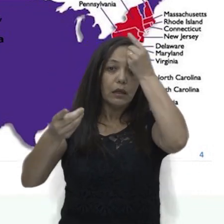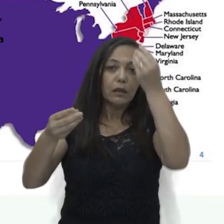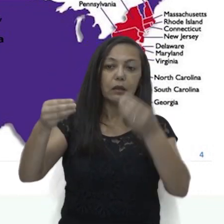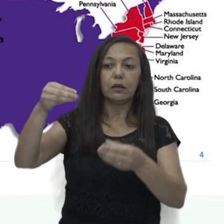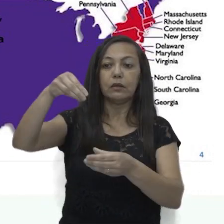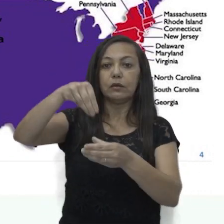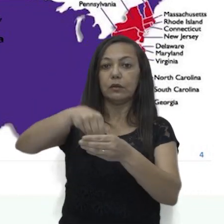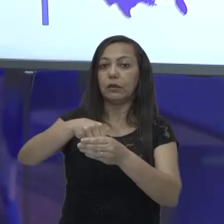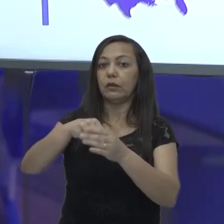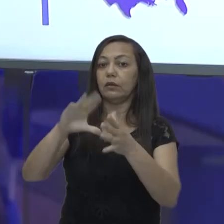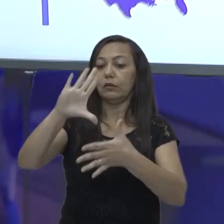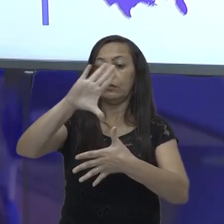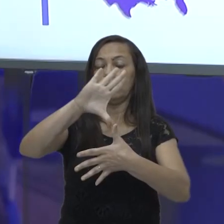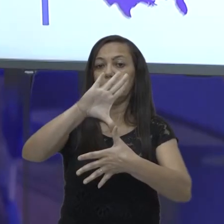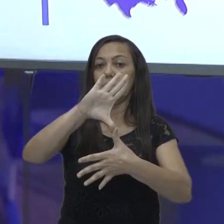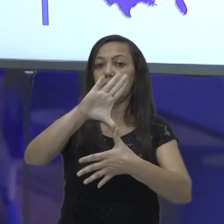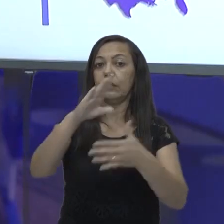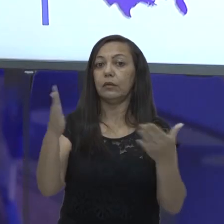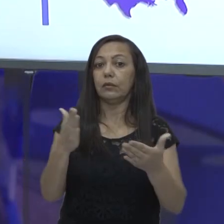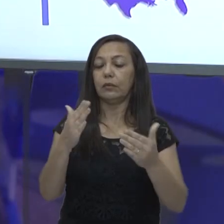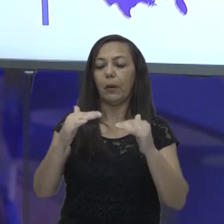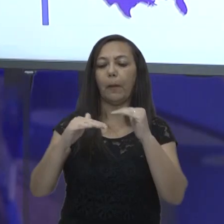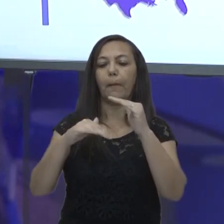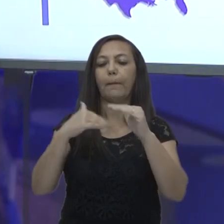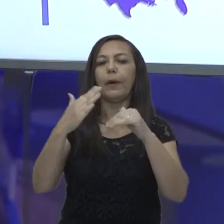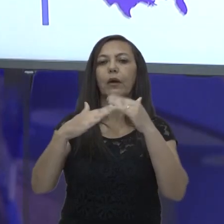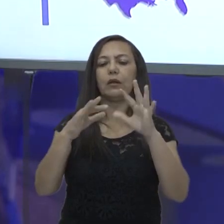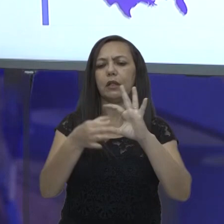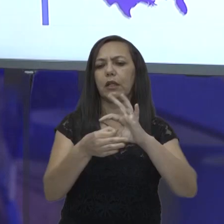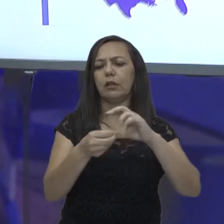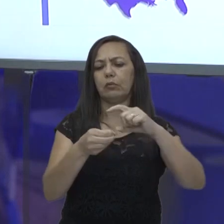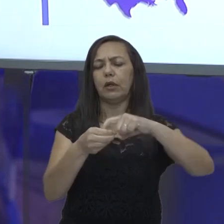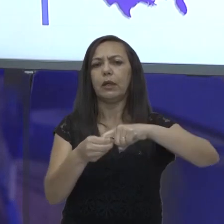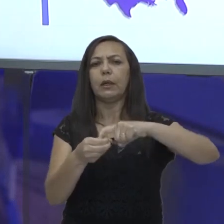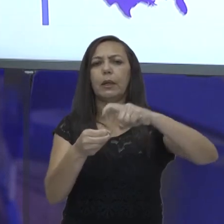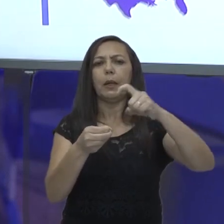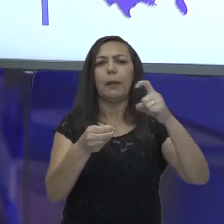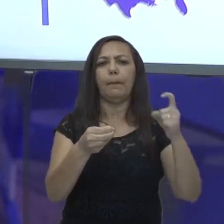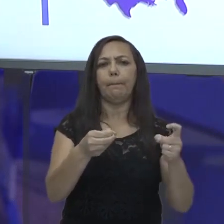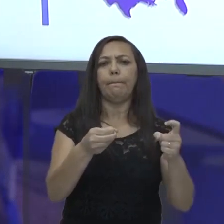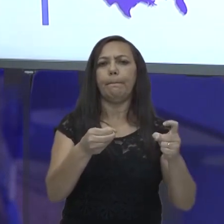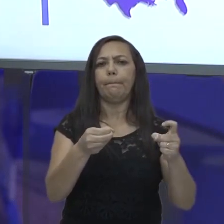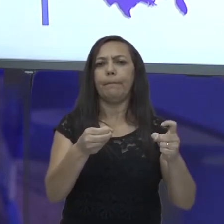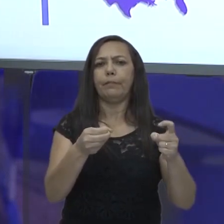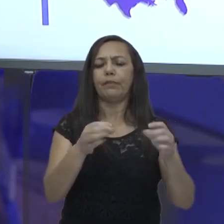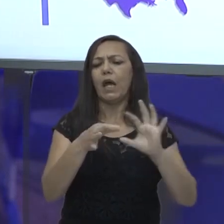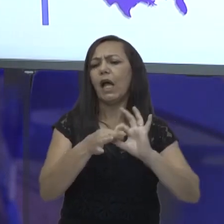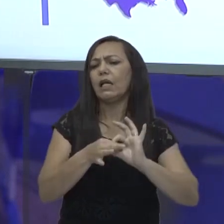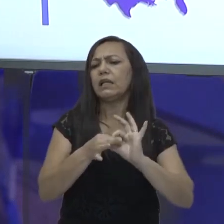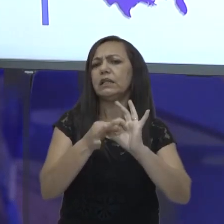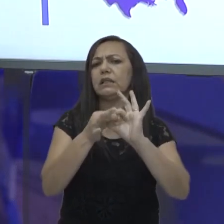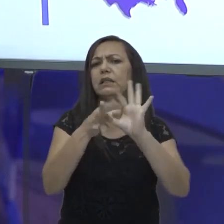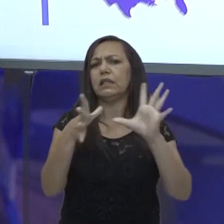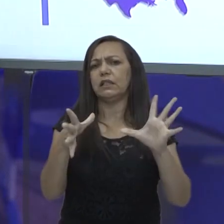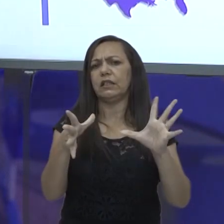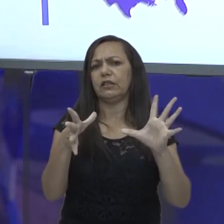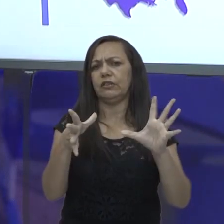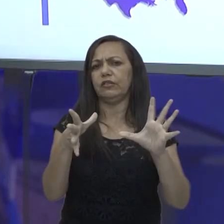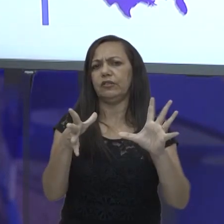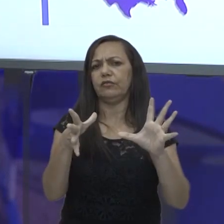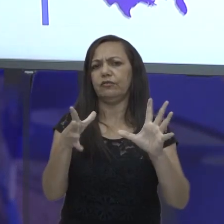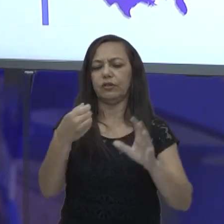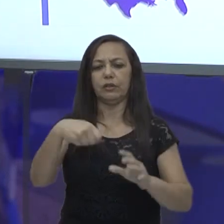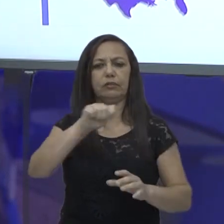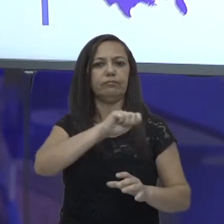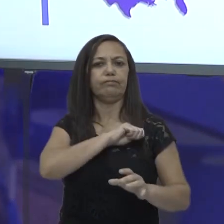e começam um novo processo de independência. O que é independência? Separar, ficar livre da